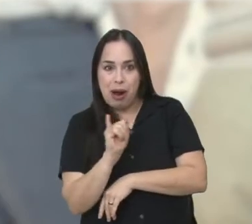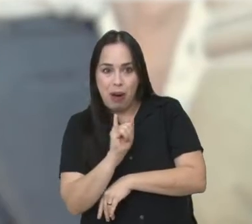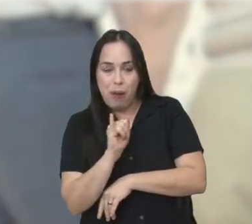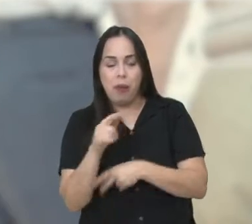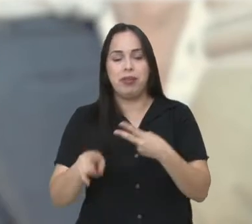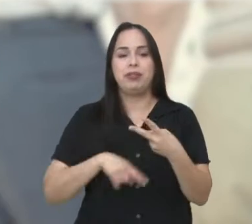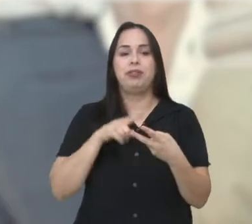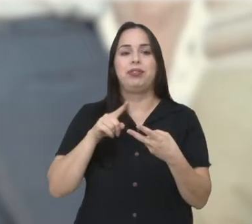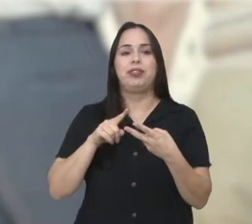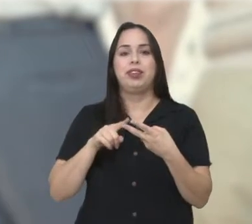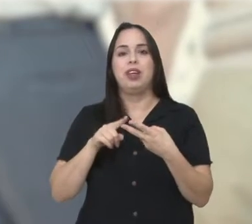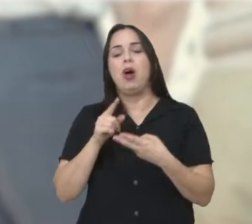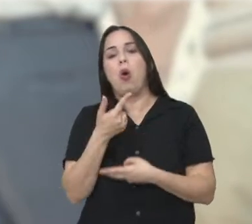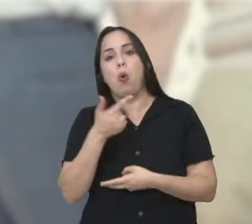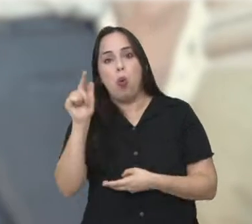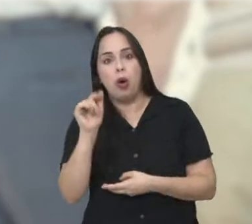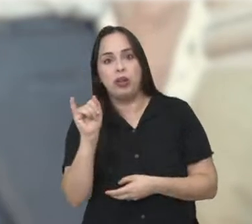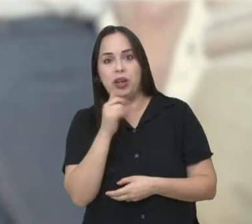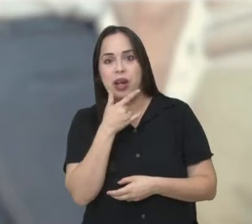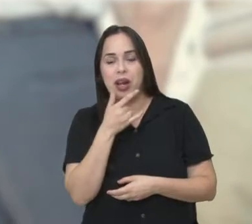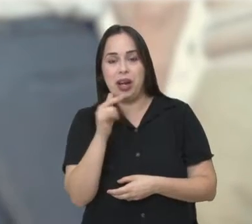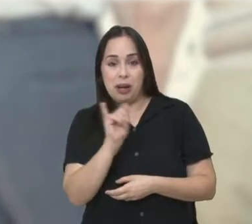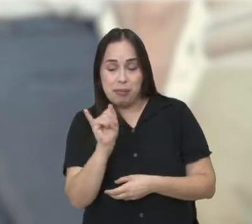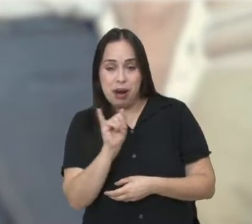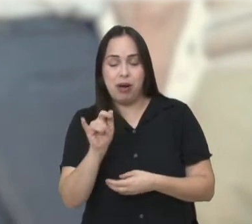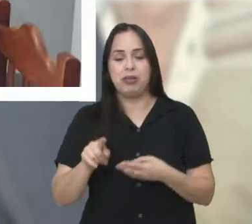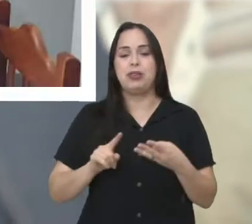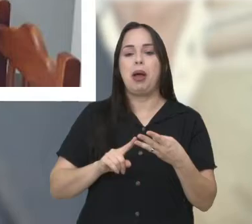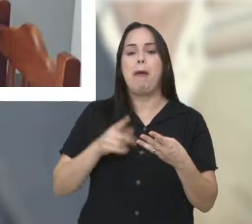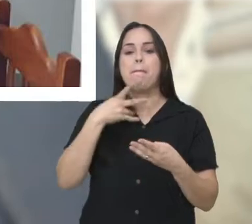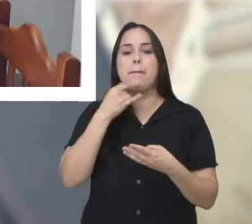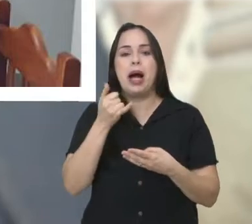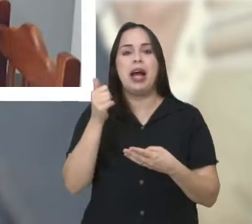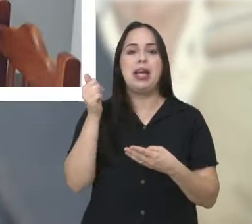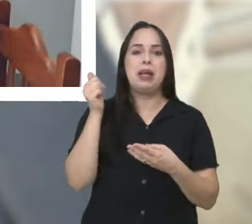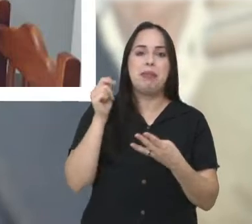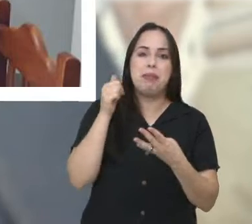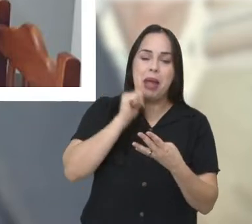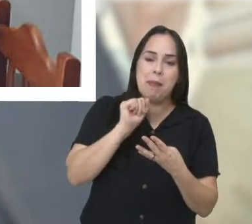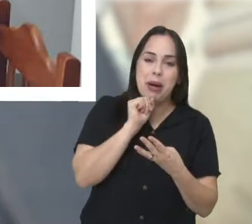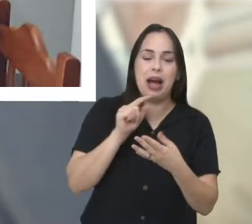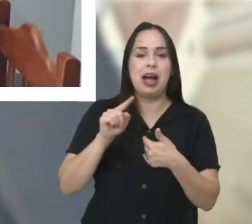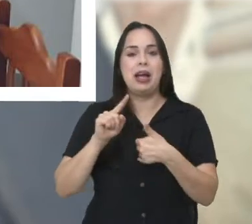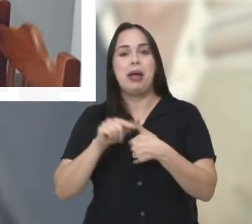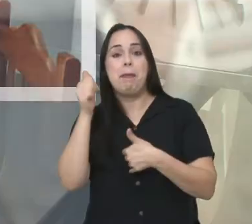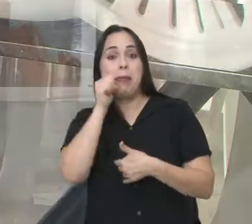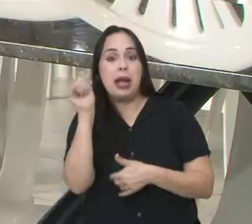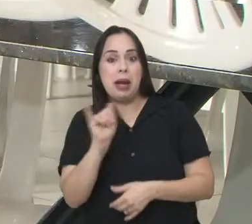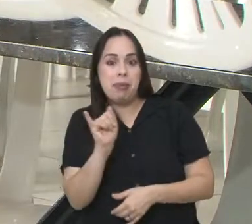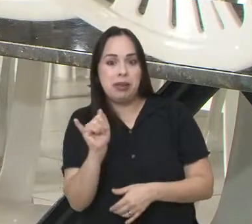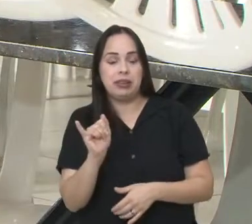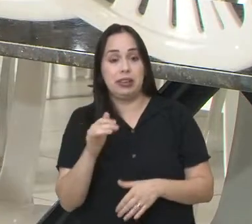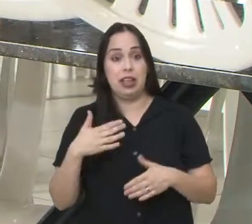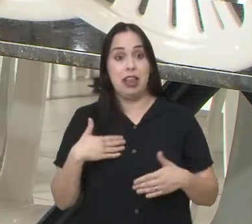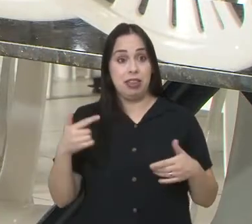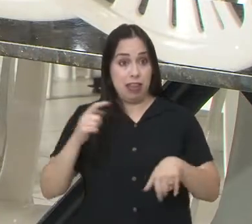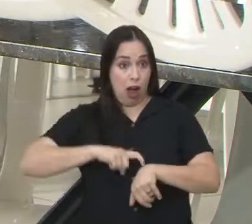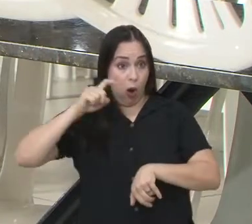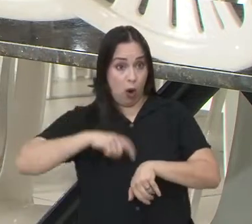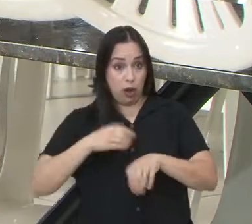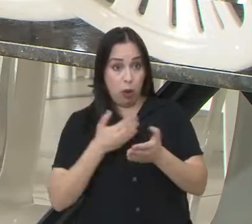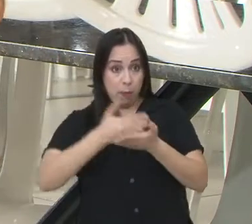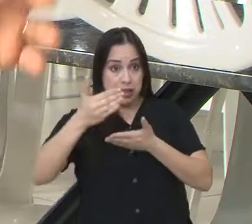depois trouxe outro irmão, depois trouxe meu pai com a minha mãe, depois a minha irmã. Quando eu empreendi, eu vim